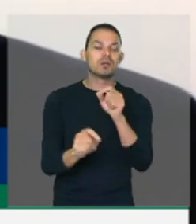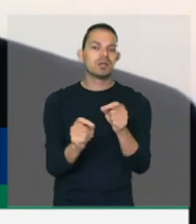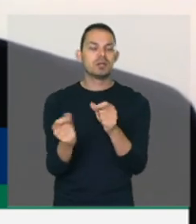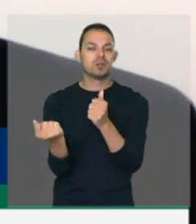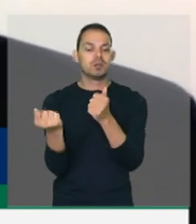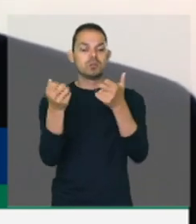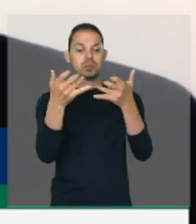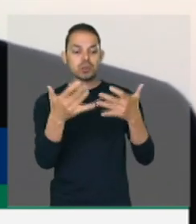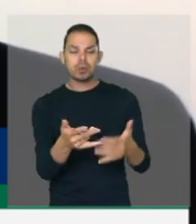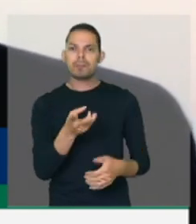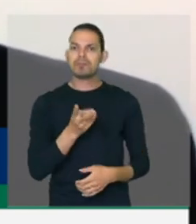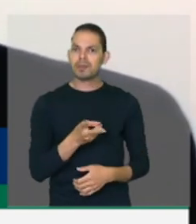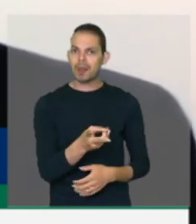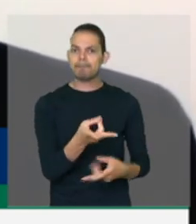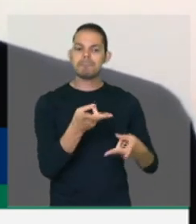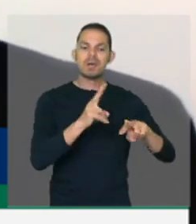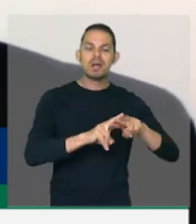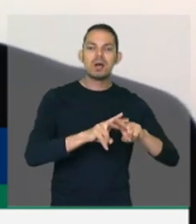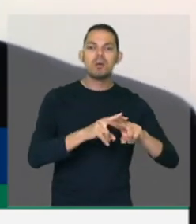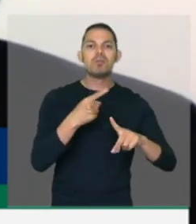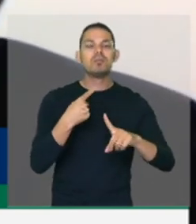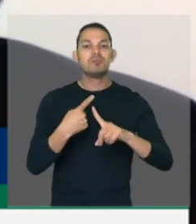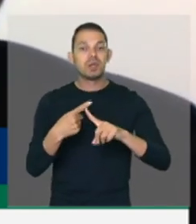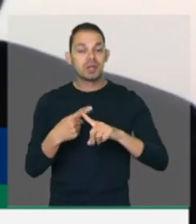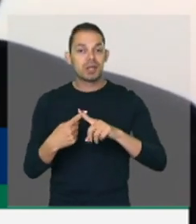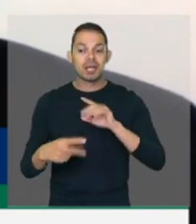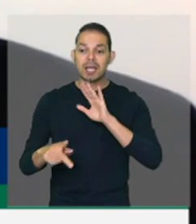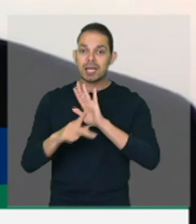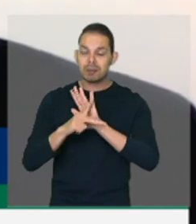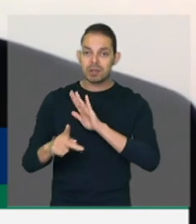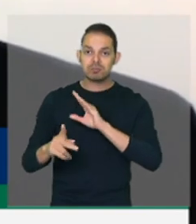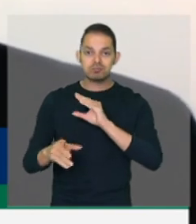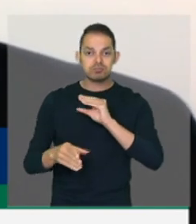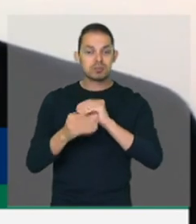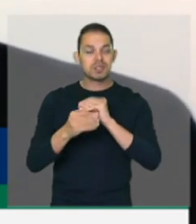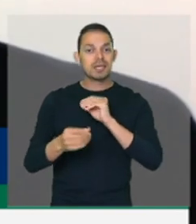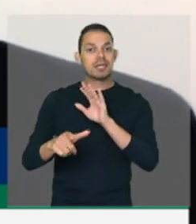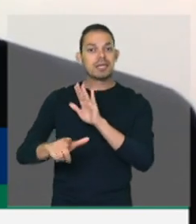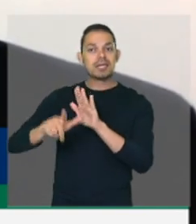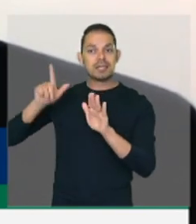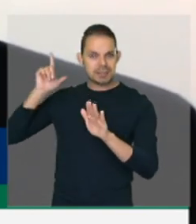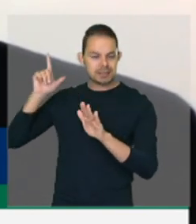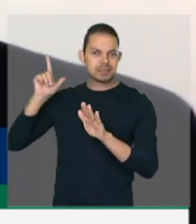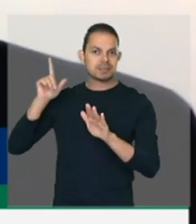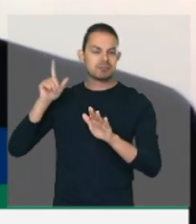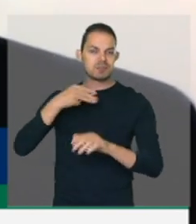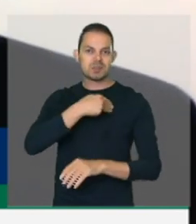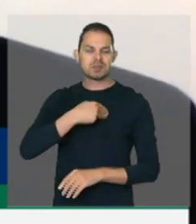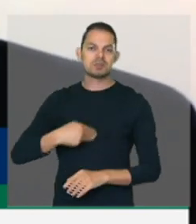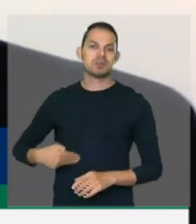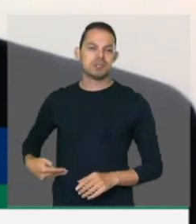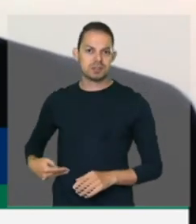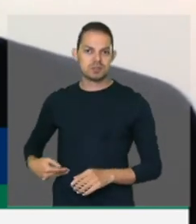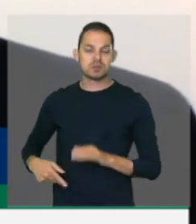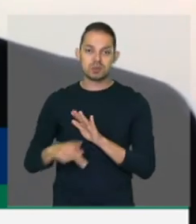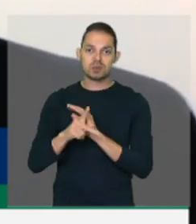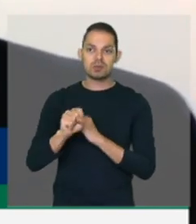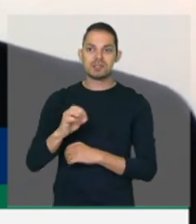justificativa para a manutenção da prisão a própria convalidação praticada anteriormente pelos 11 ministros do